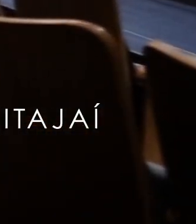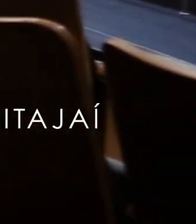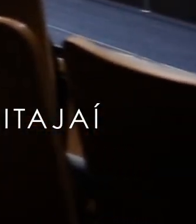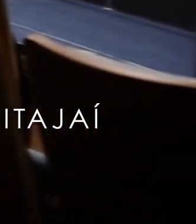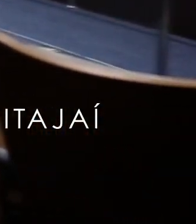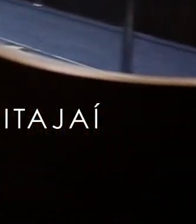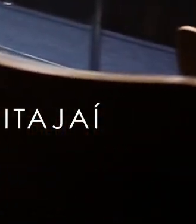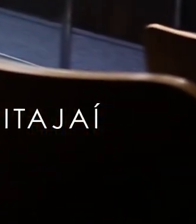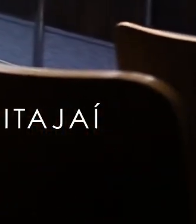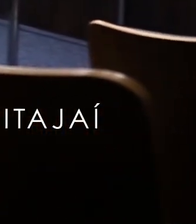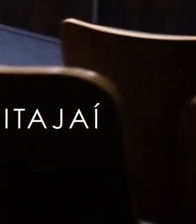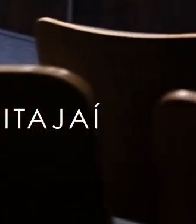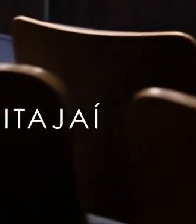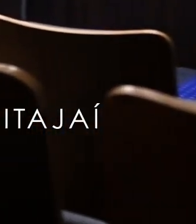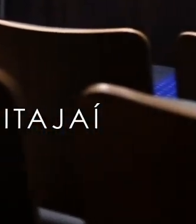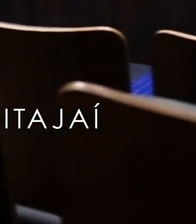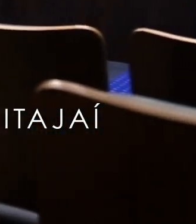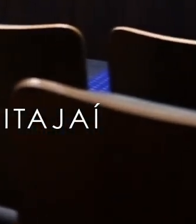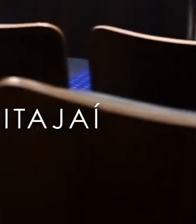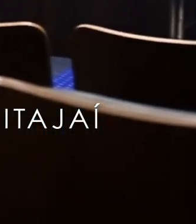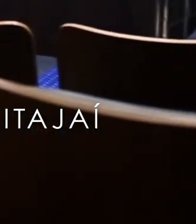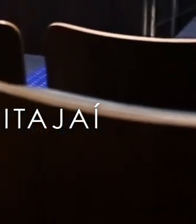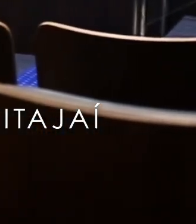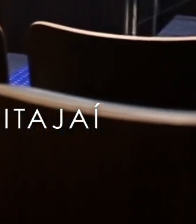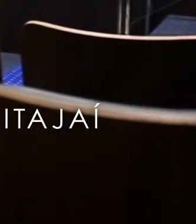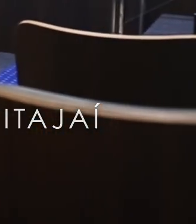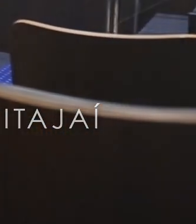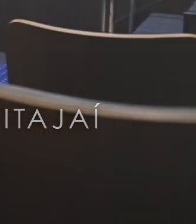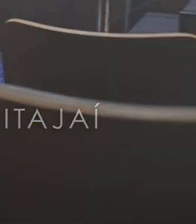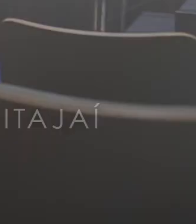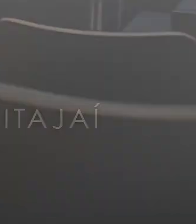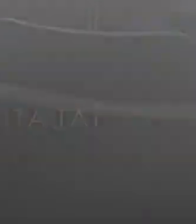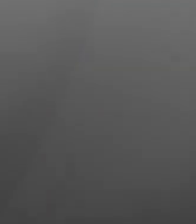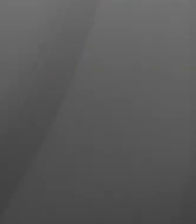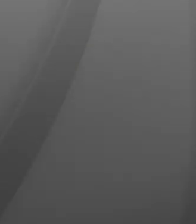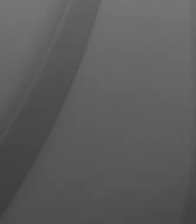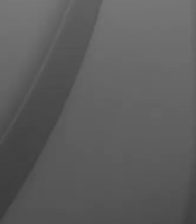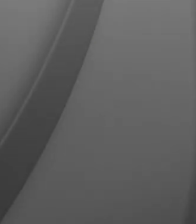Fique por dentro do que acontece na Câmara de Vereadores de Itajaí.